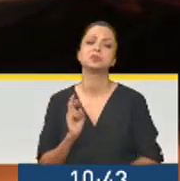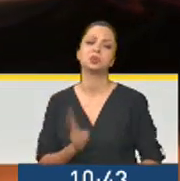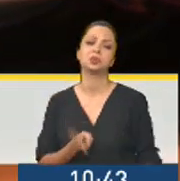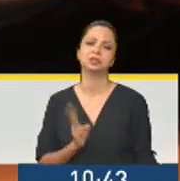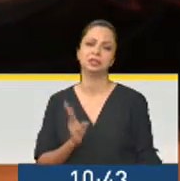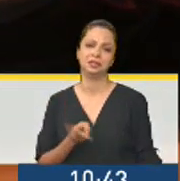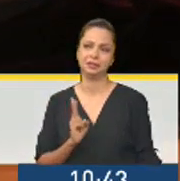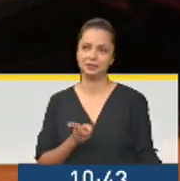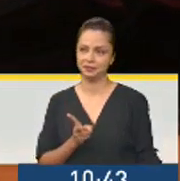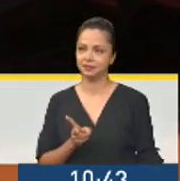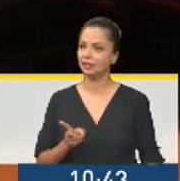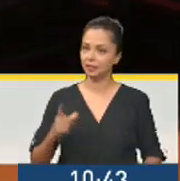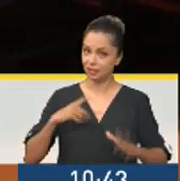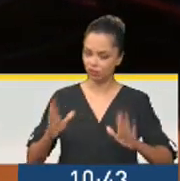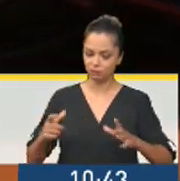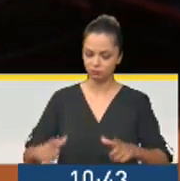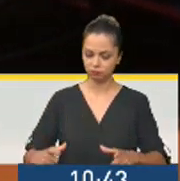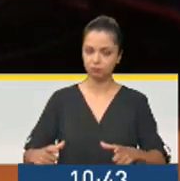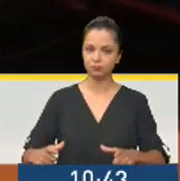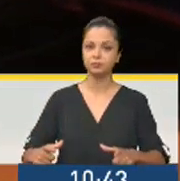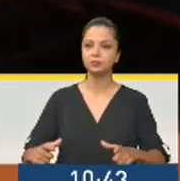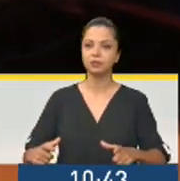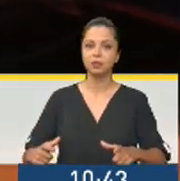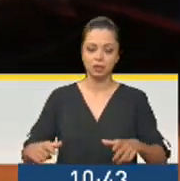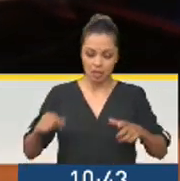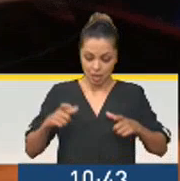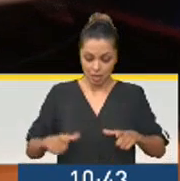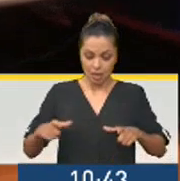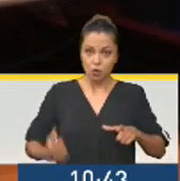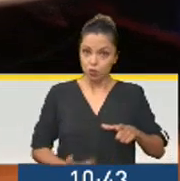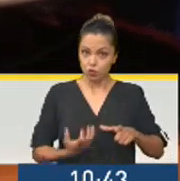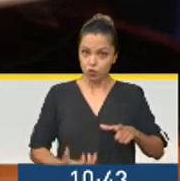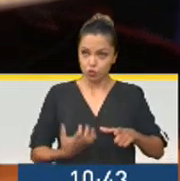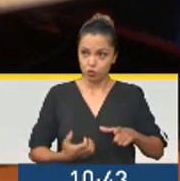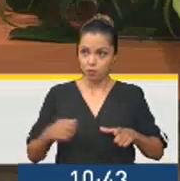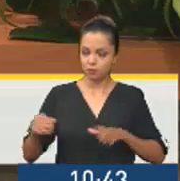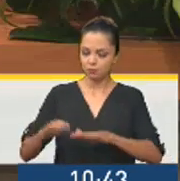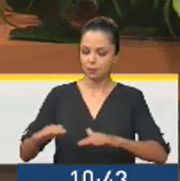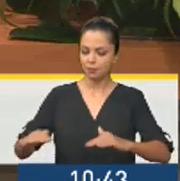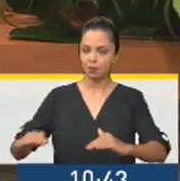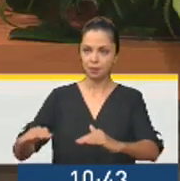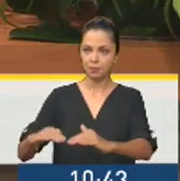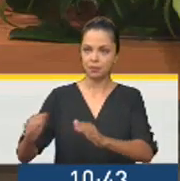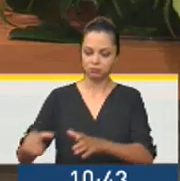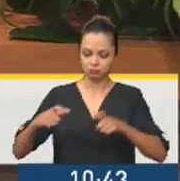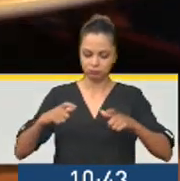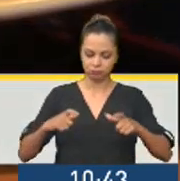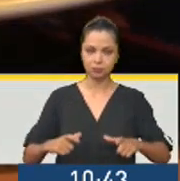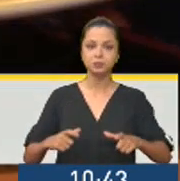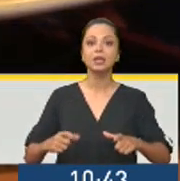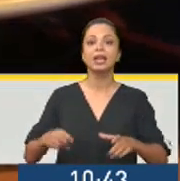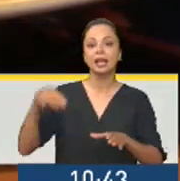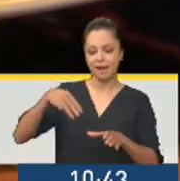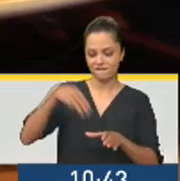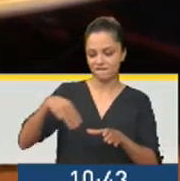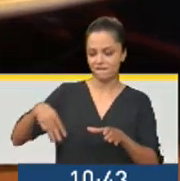eu já tenho uma aberta, vou colocar aqui na frigideira antes para vocês, enquanto a Thalita faz a massinha. Fura com o